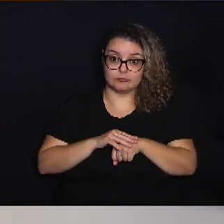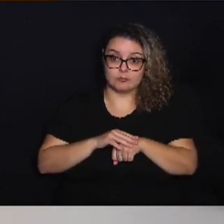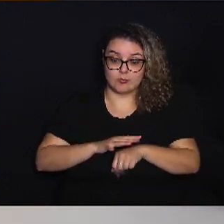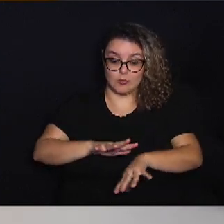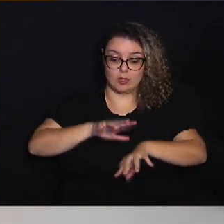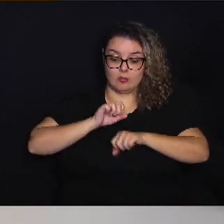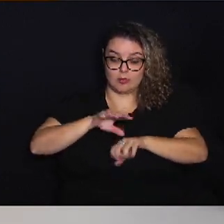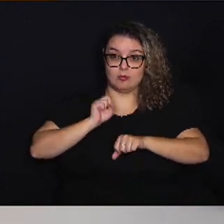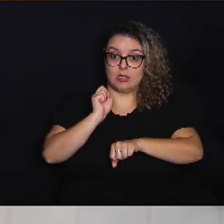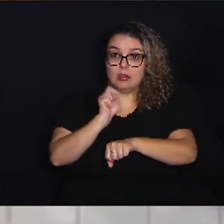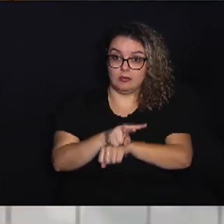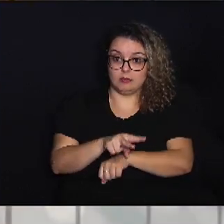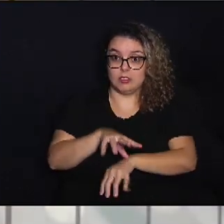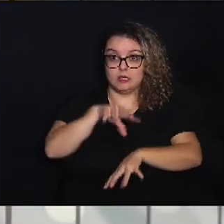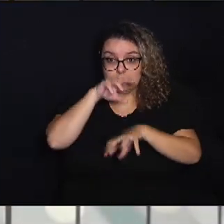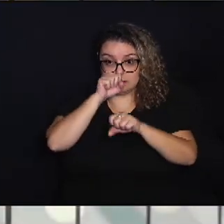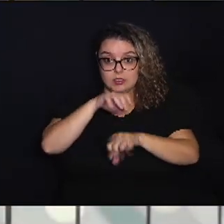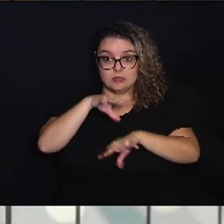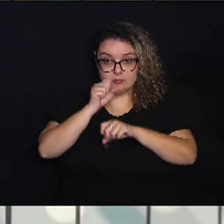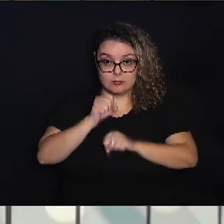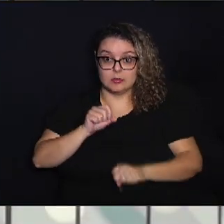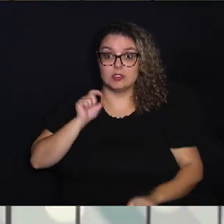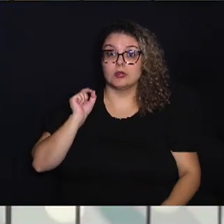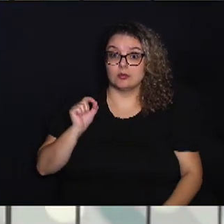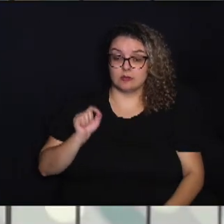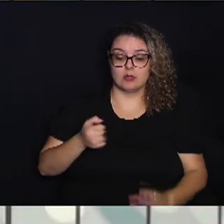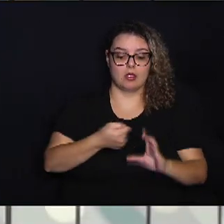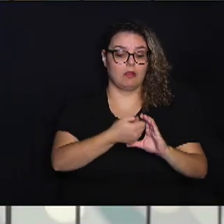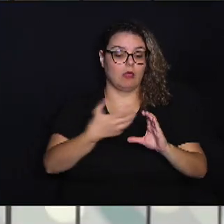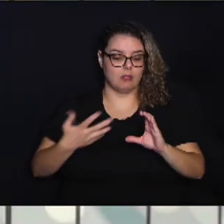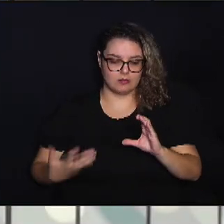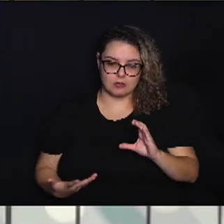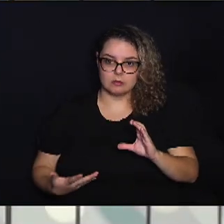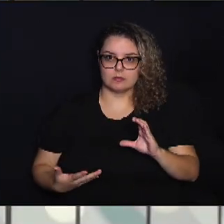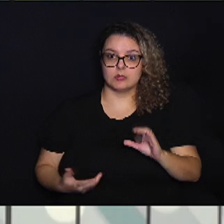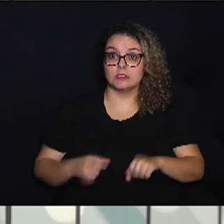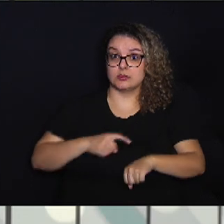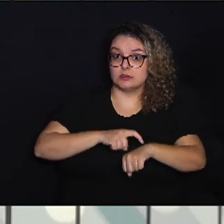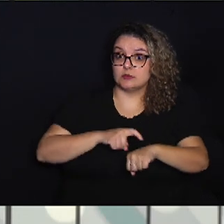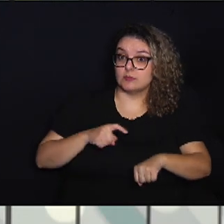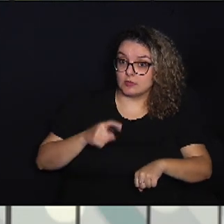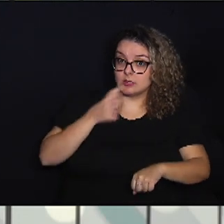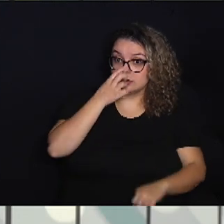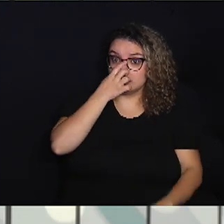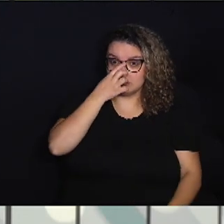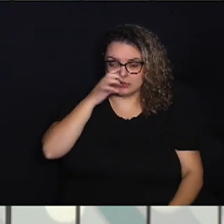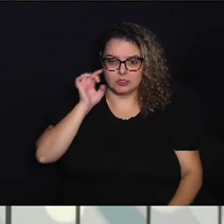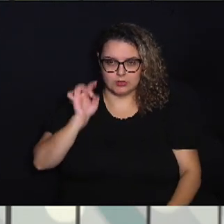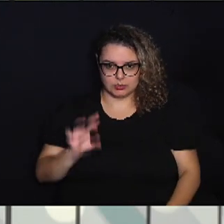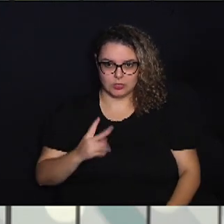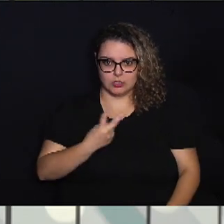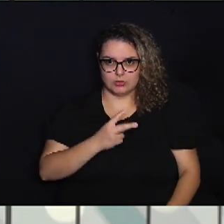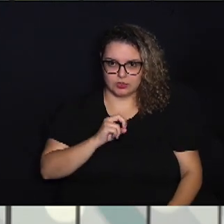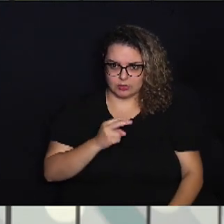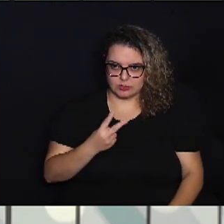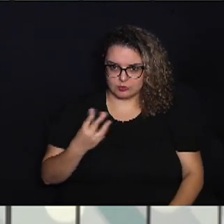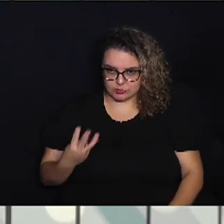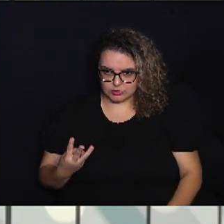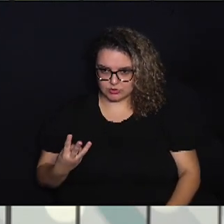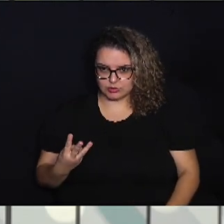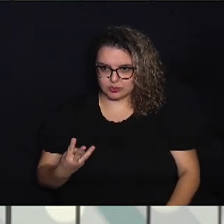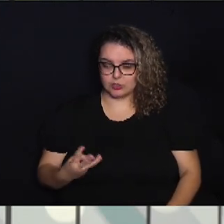infecções virais respiratórias, que são características desse período. Somente em 2023